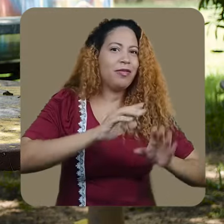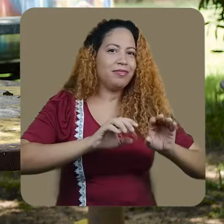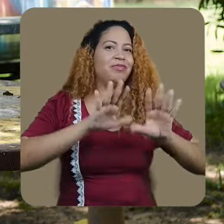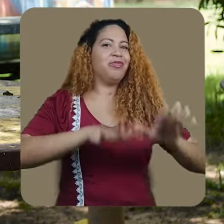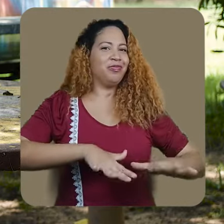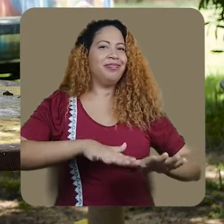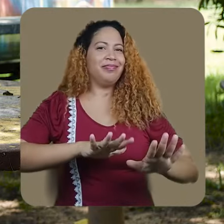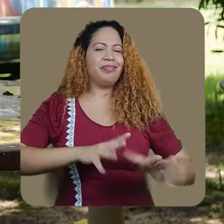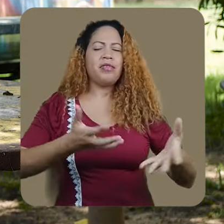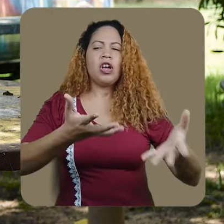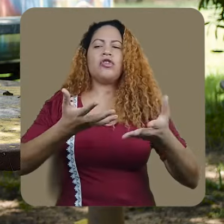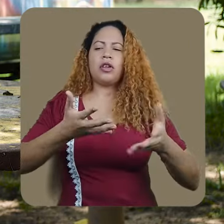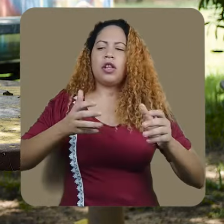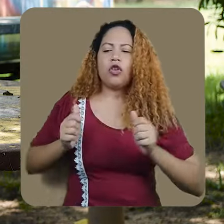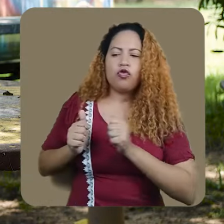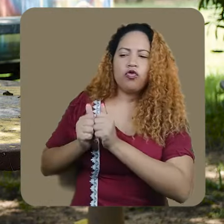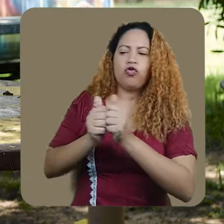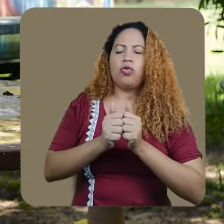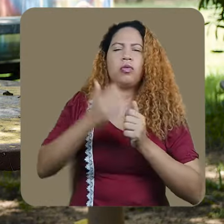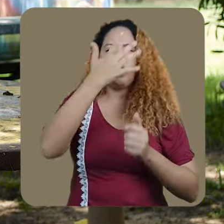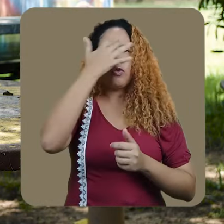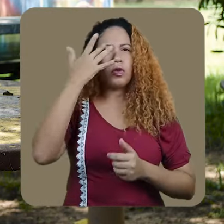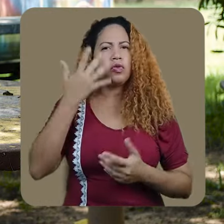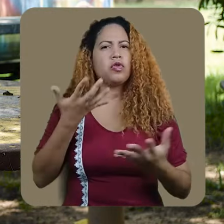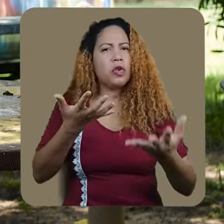fica mesmo. A gente quer estar onde as pessoas querem